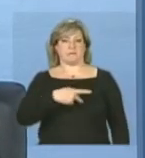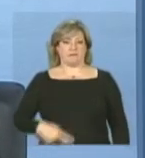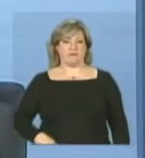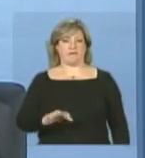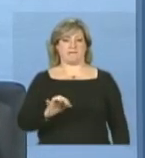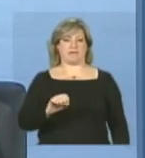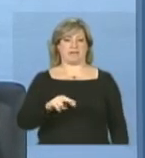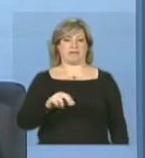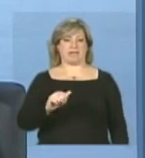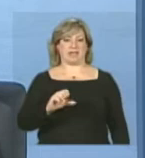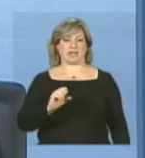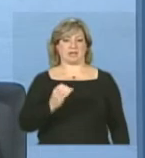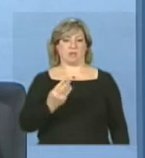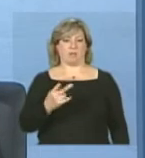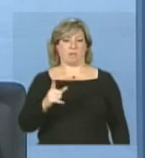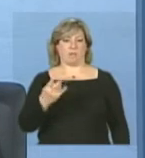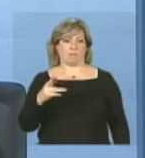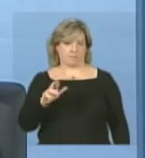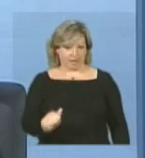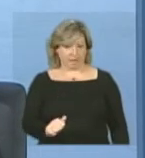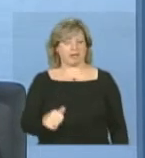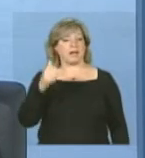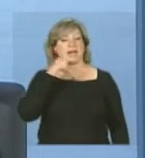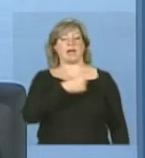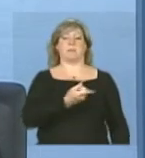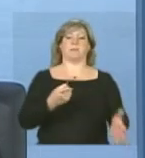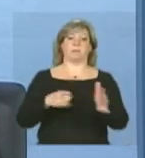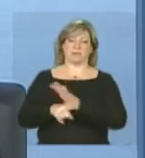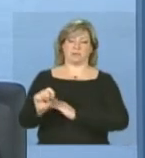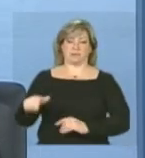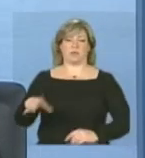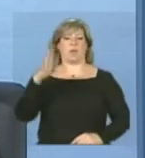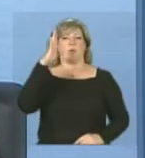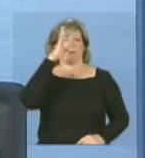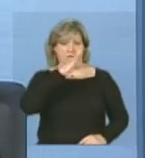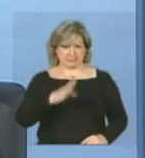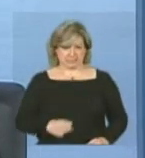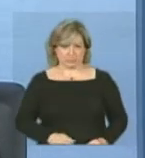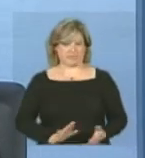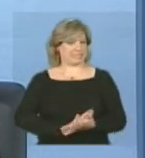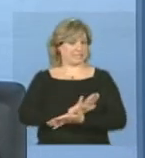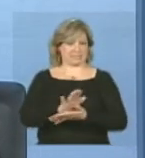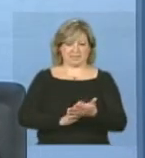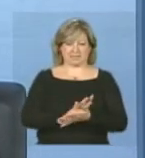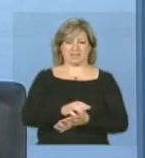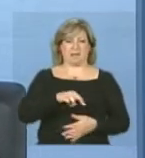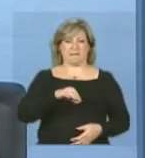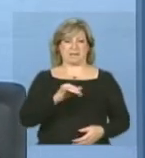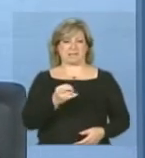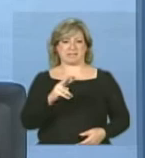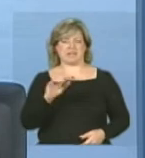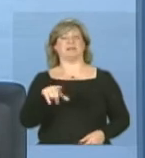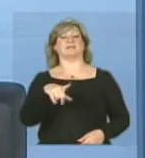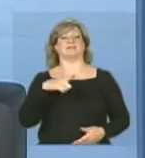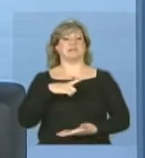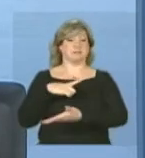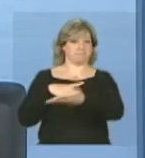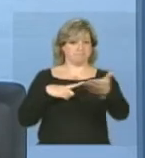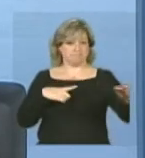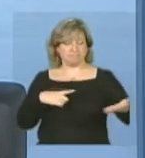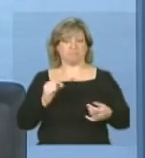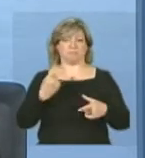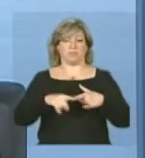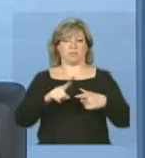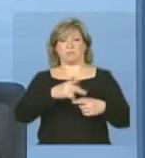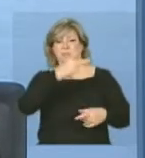FENACELBRA. Ela diz assim: o Brasil sem miséria contempla um público de extrema pobreza na segurança